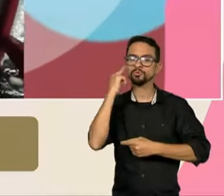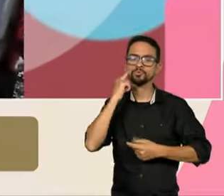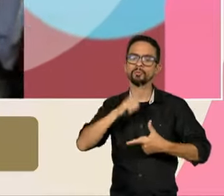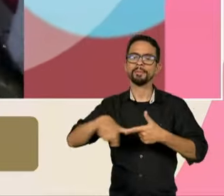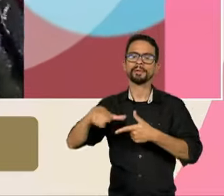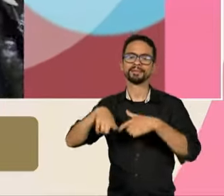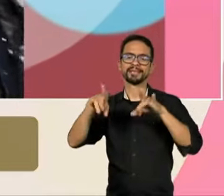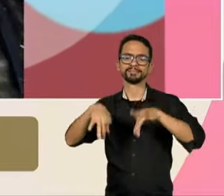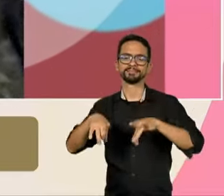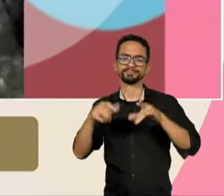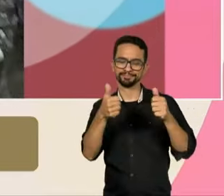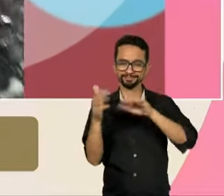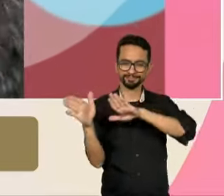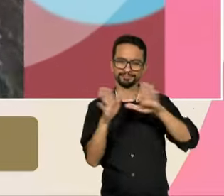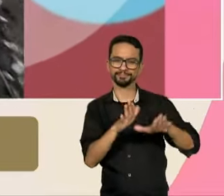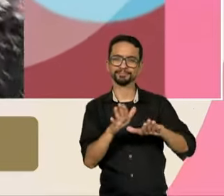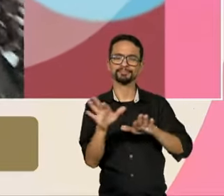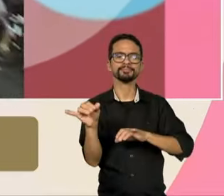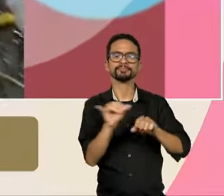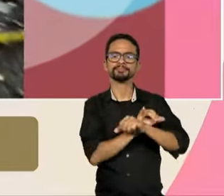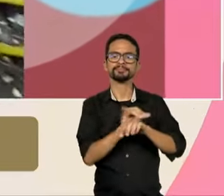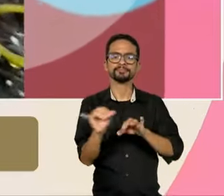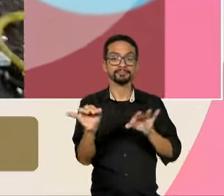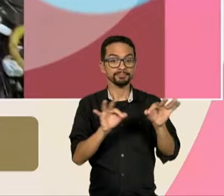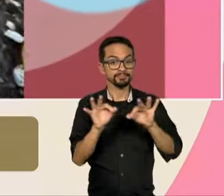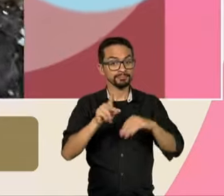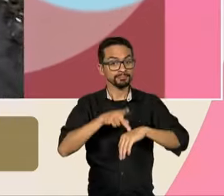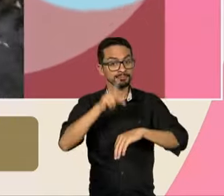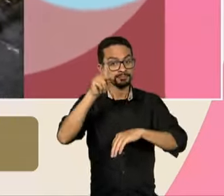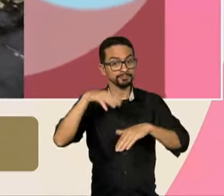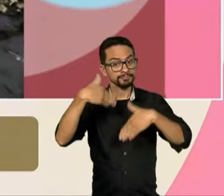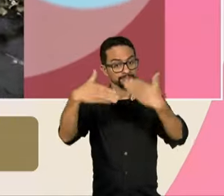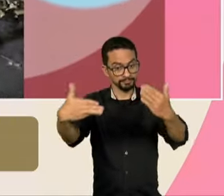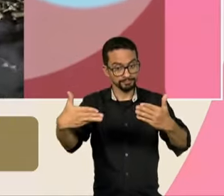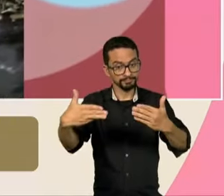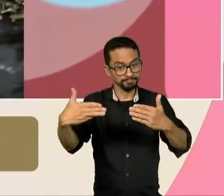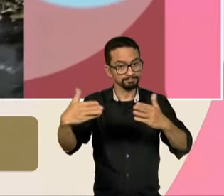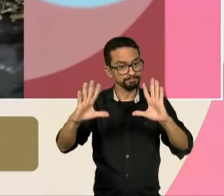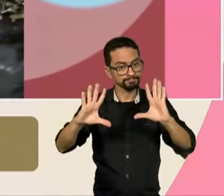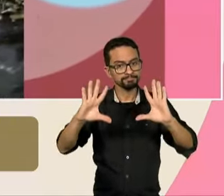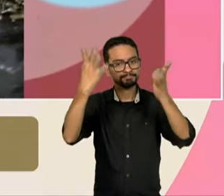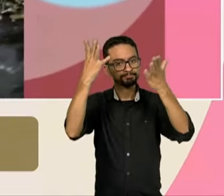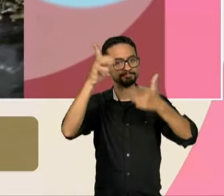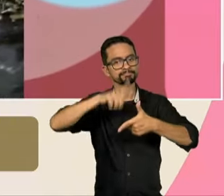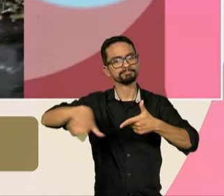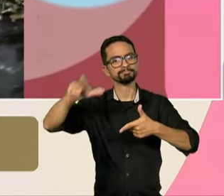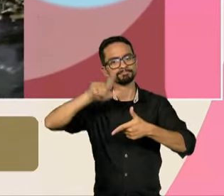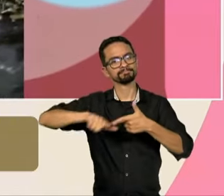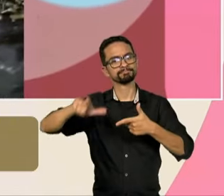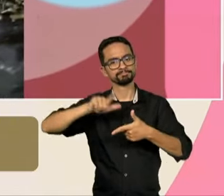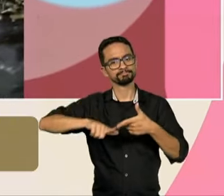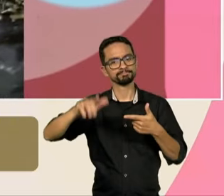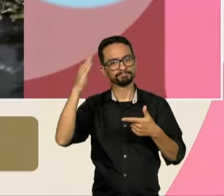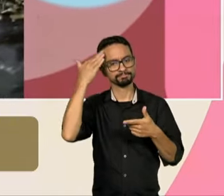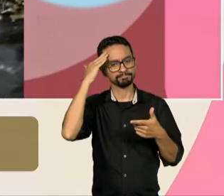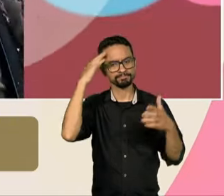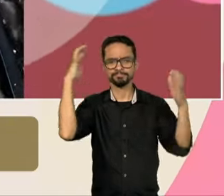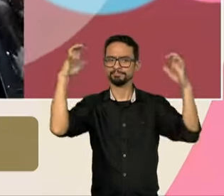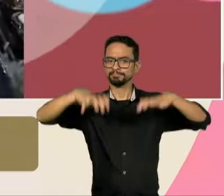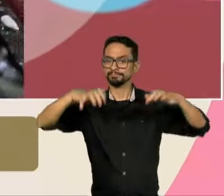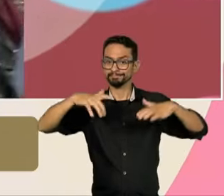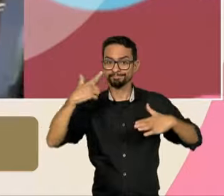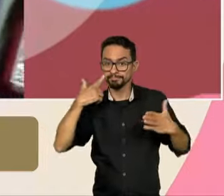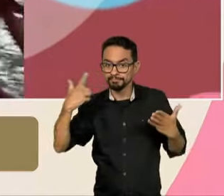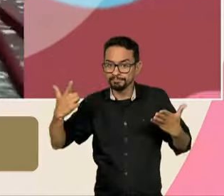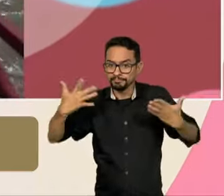Que é o pós-evento. Ou seja, dado que aconteceu um problema, que é uma temporal dessa